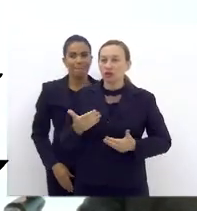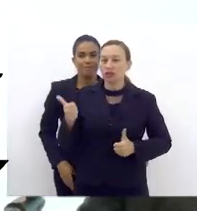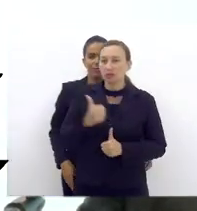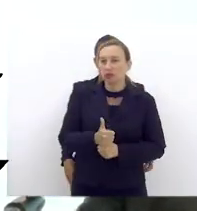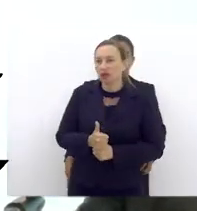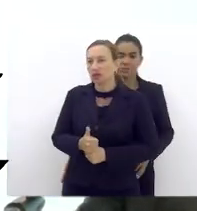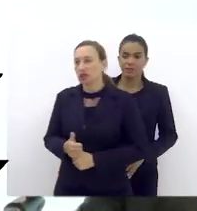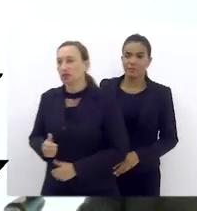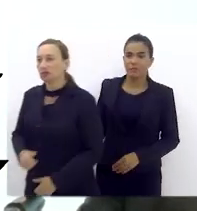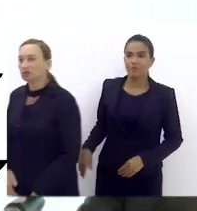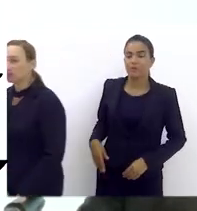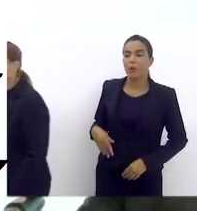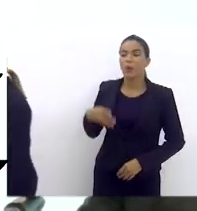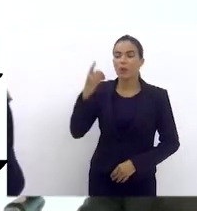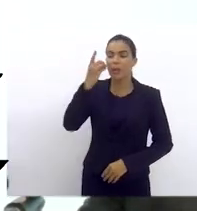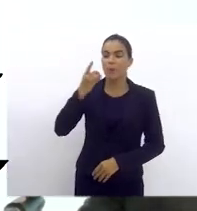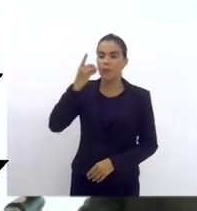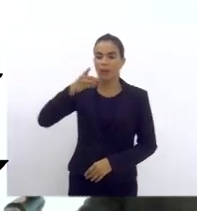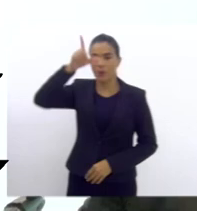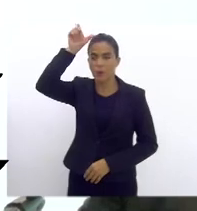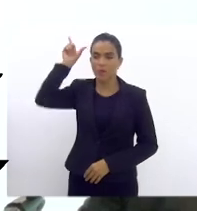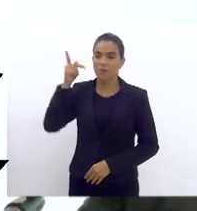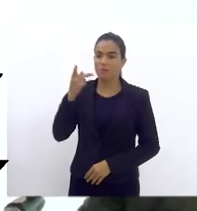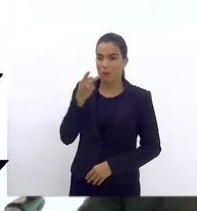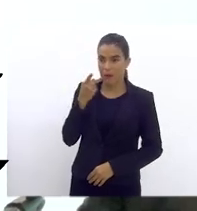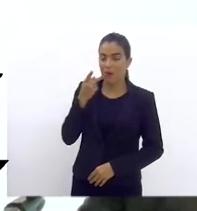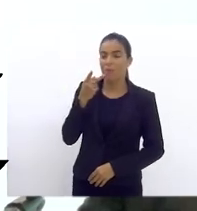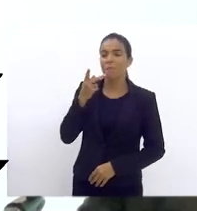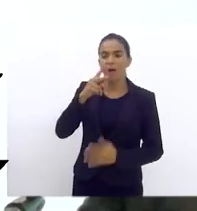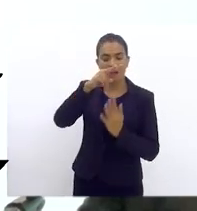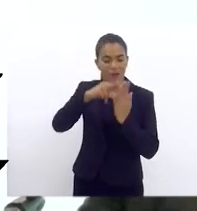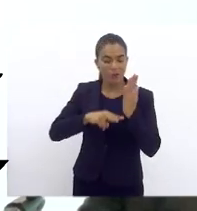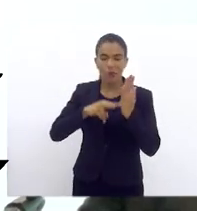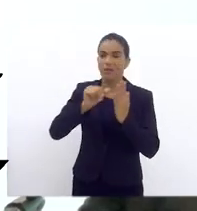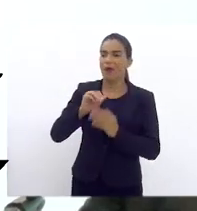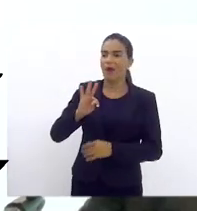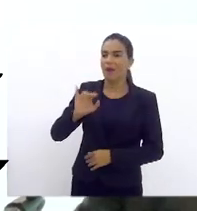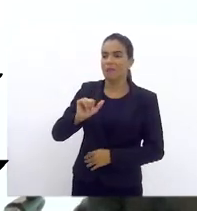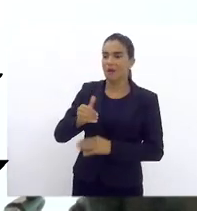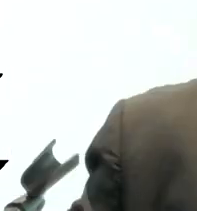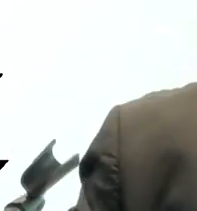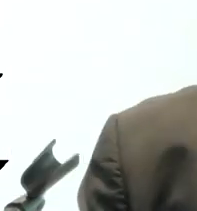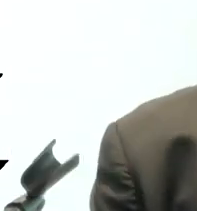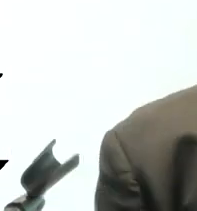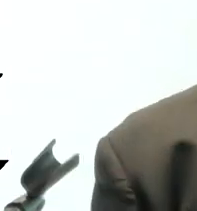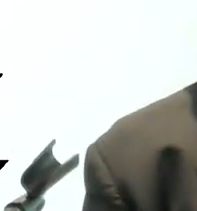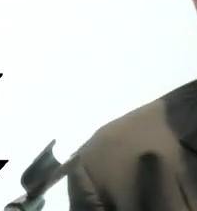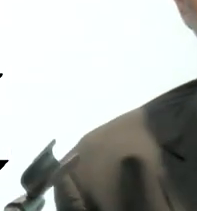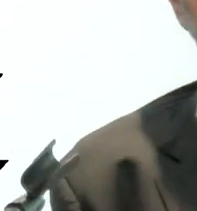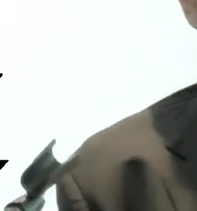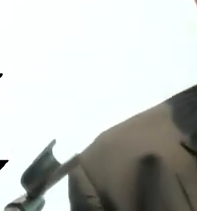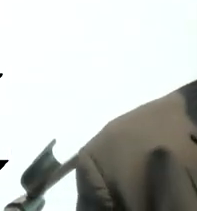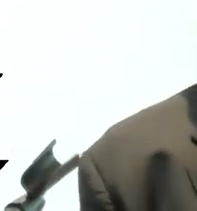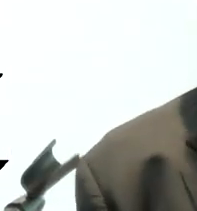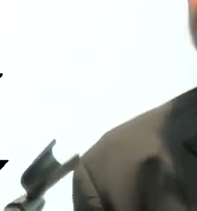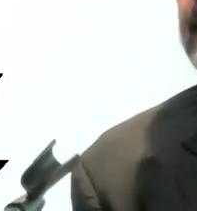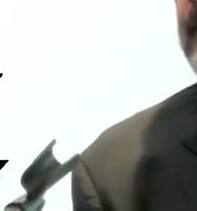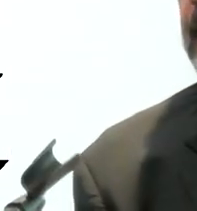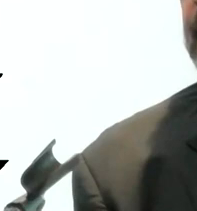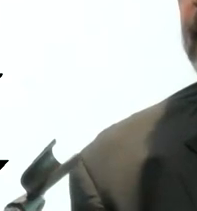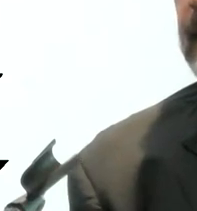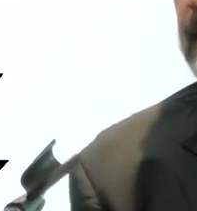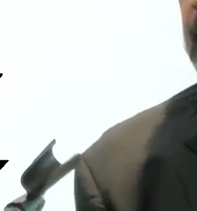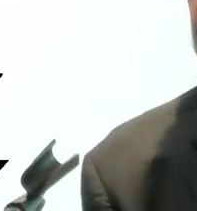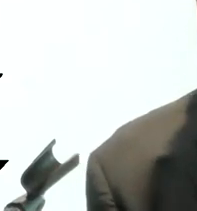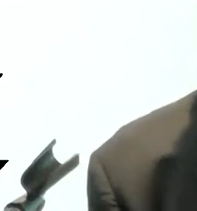a observação faz uma visita a Observatório ou melhor a ampliação expansão da Observatório maebeta de Iemanjá que